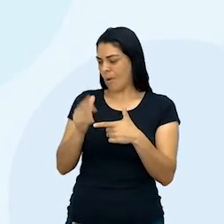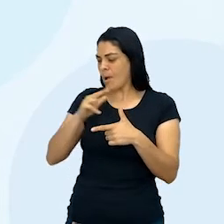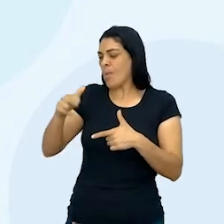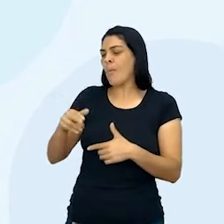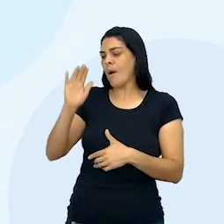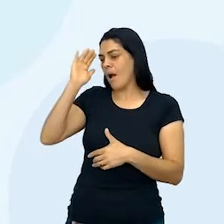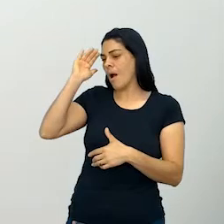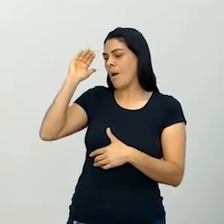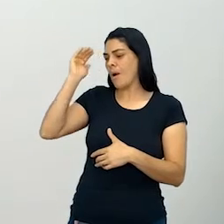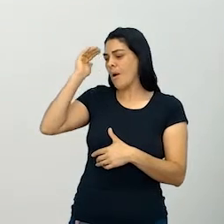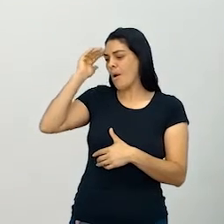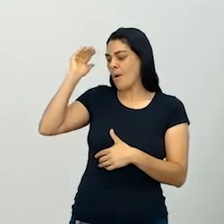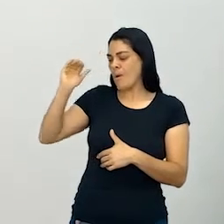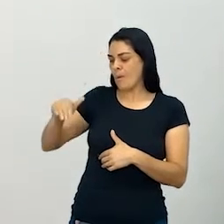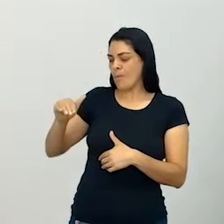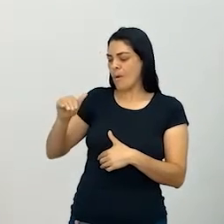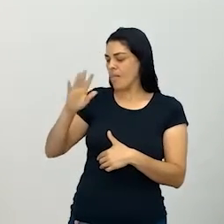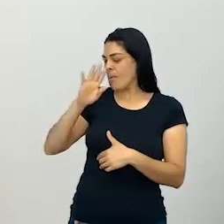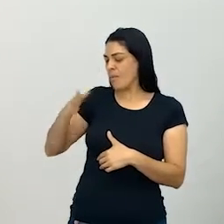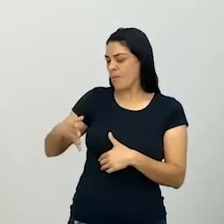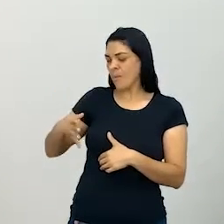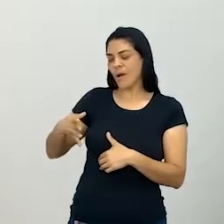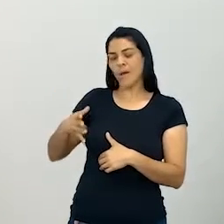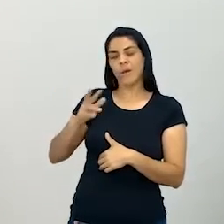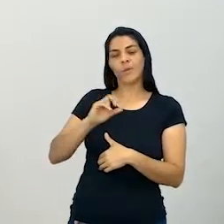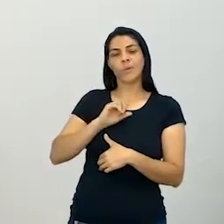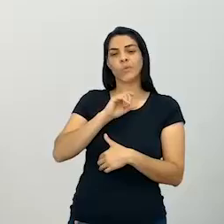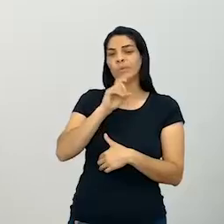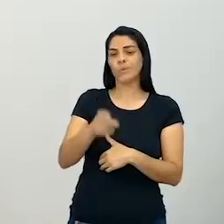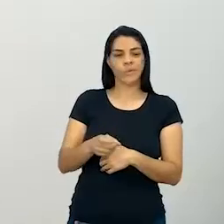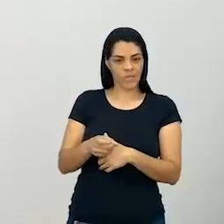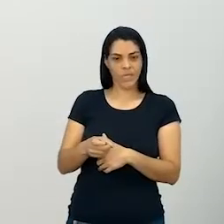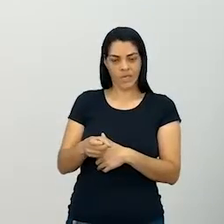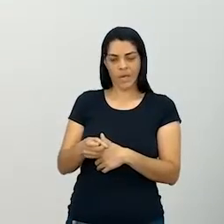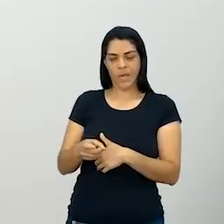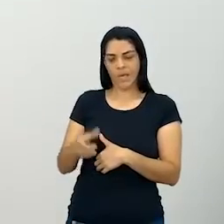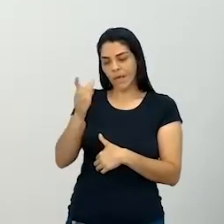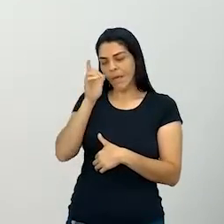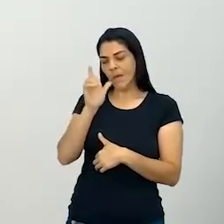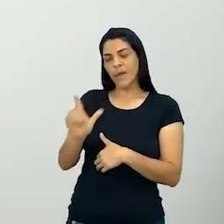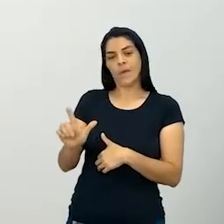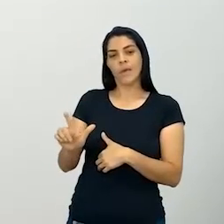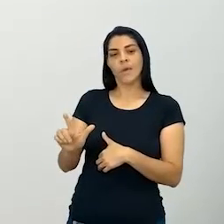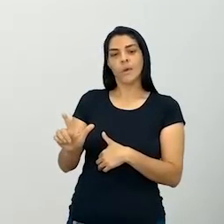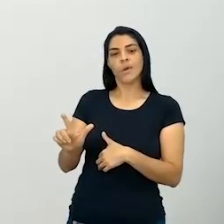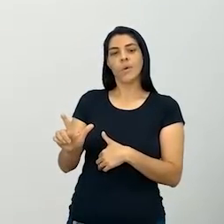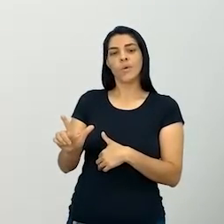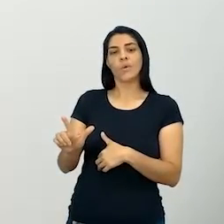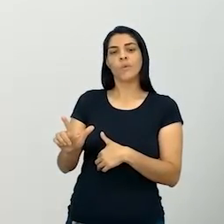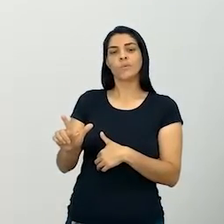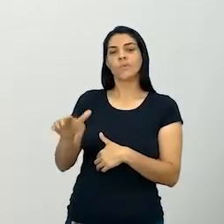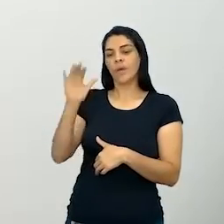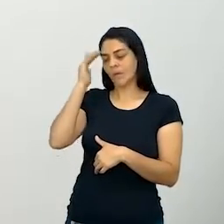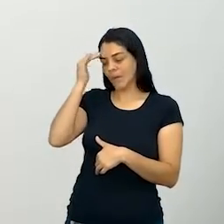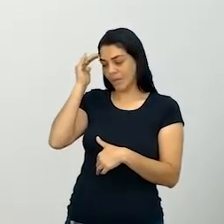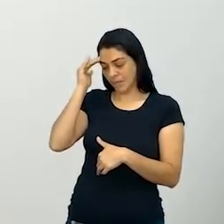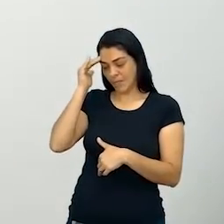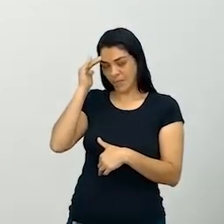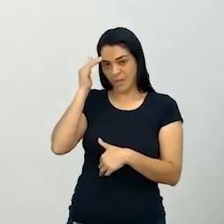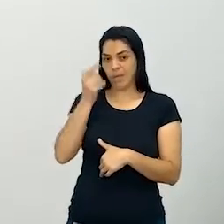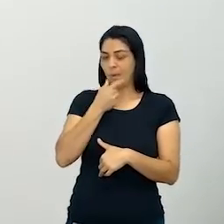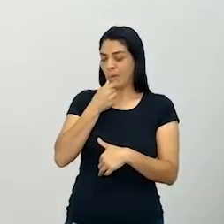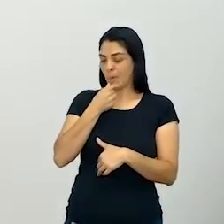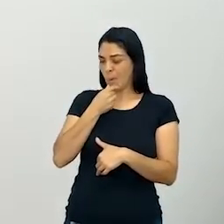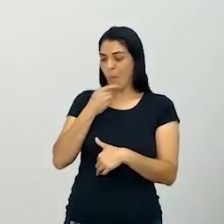culpabilização, sem apontar o colega, e ela comunica o problema de forma mais assertiva, de uma forma que ele não vai se irritar além do que ele já